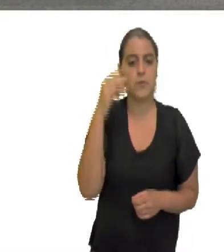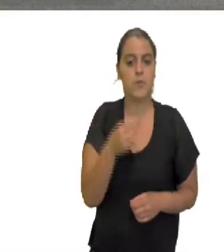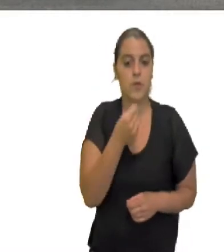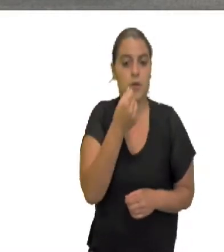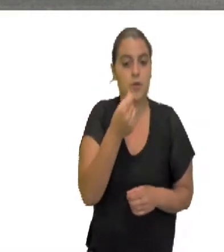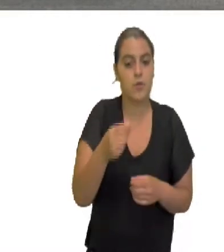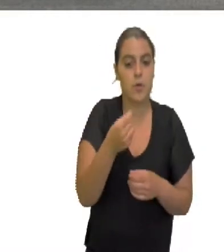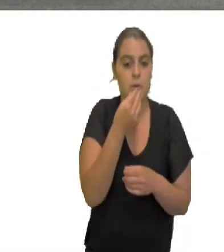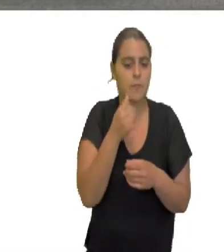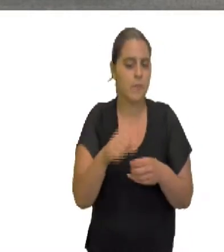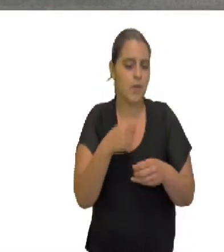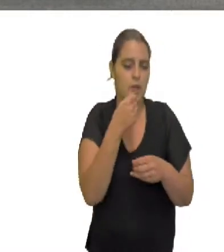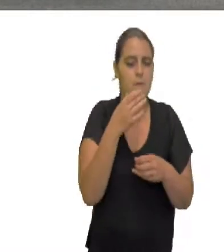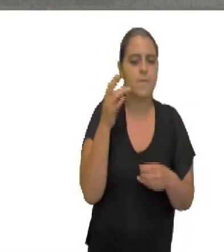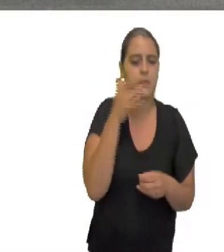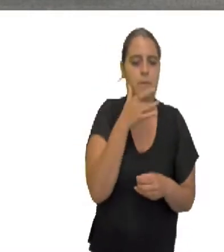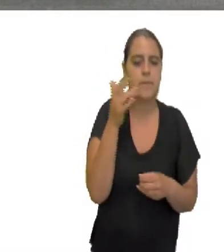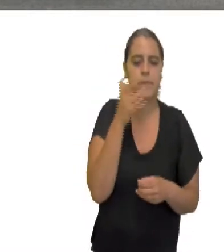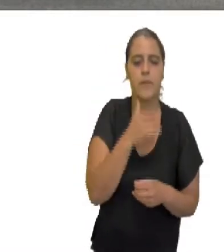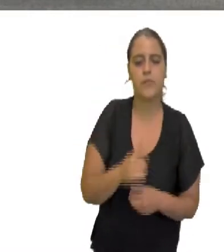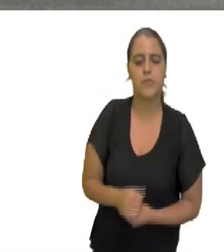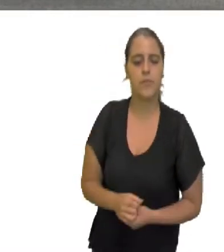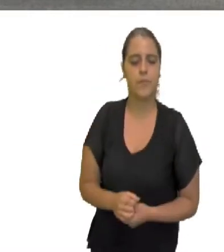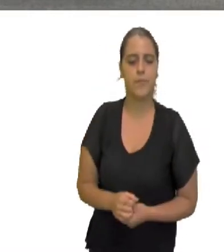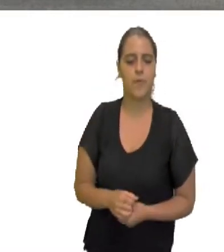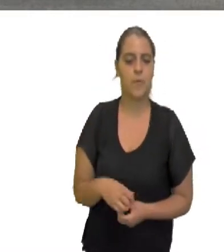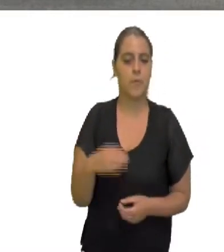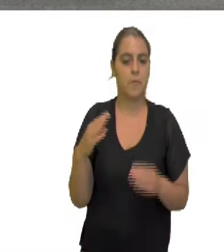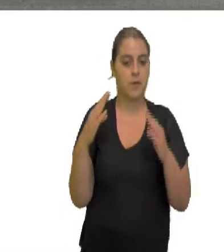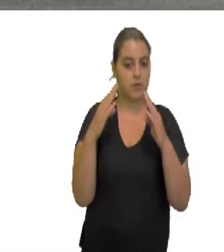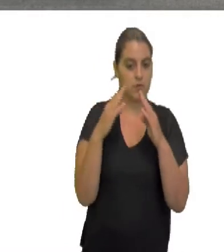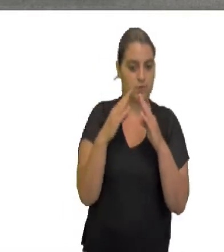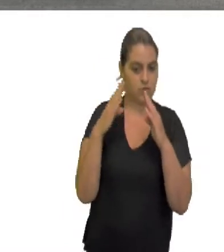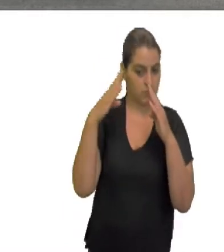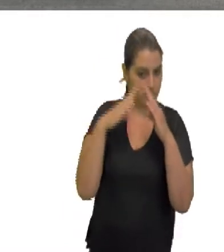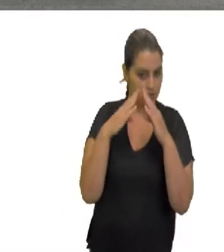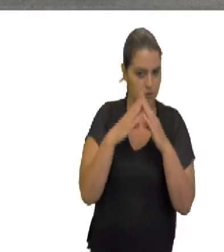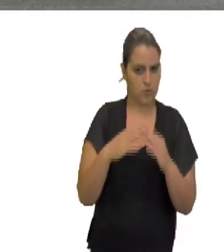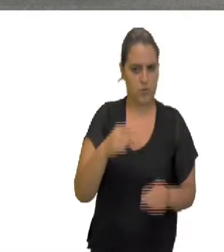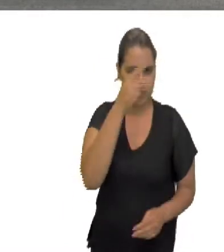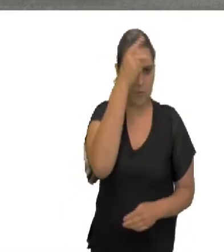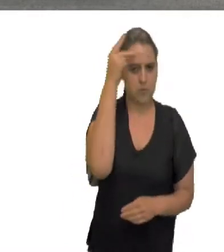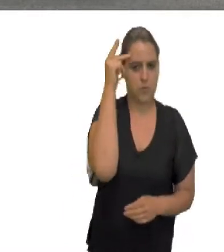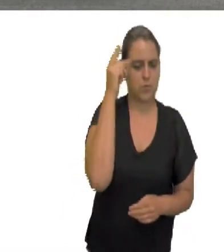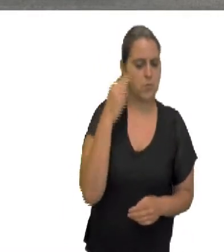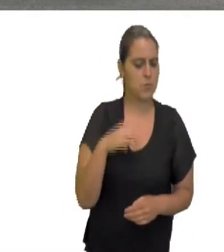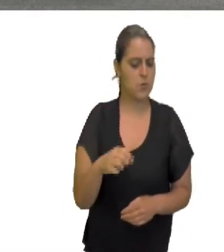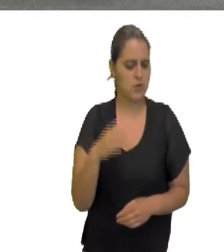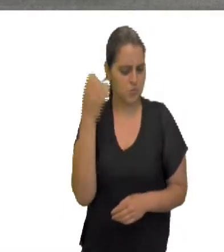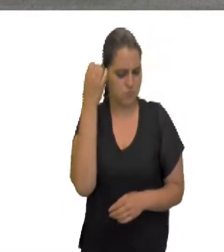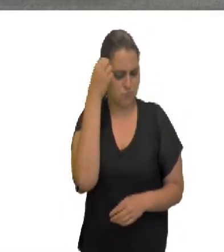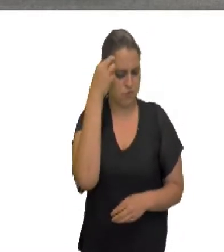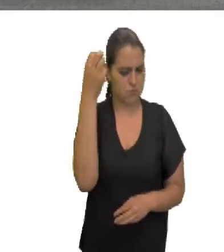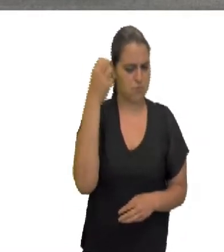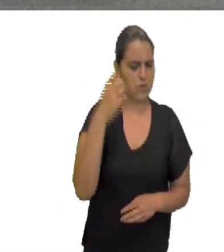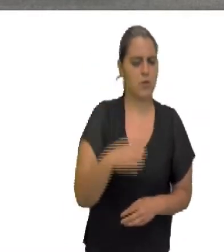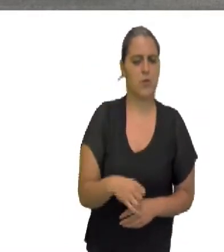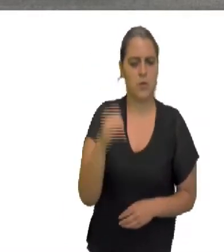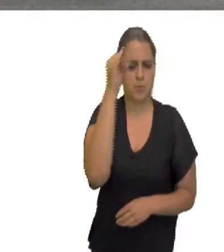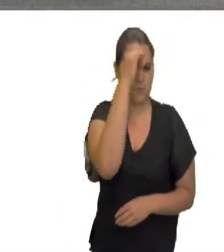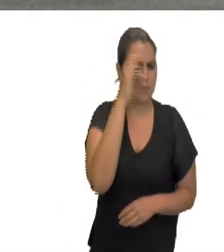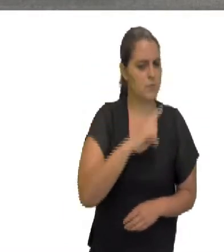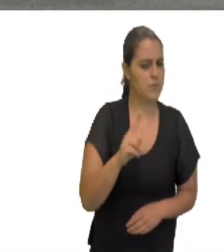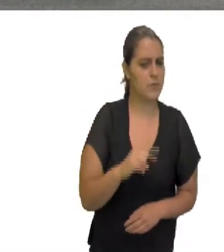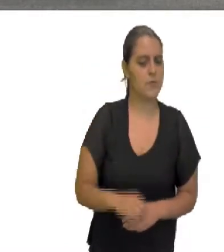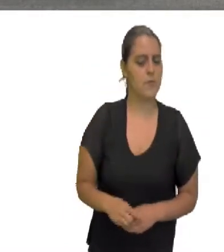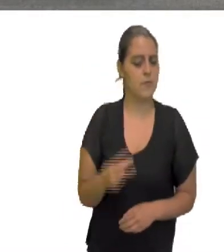vida ali era a melhor do mundo. Mas o dono da casa, esperto, que não era bobo nada, já havia percebido